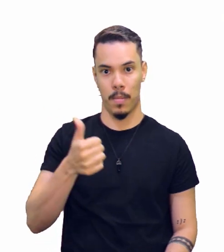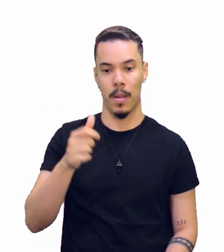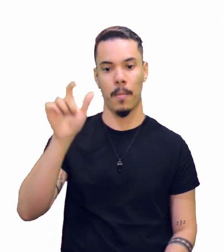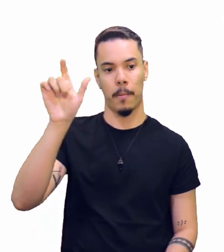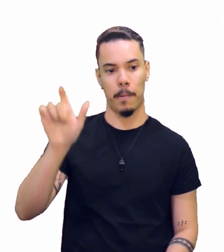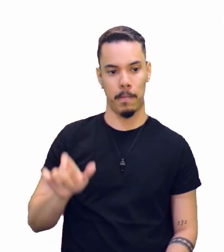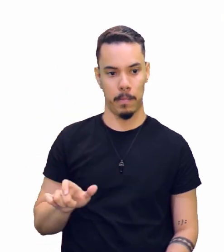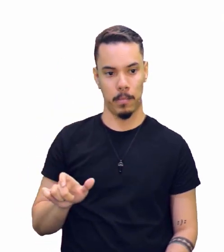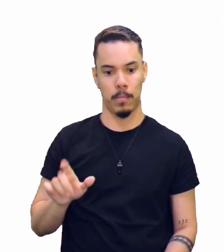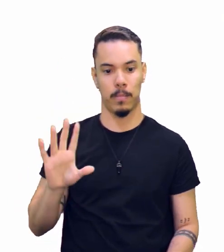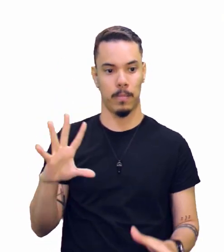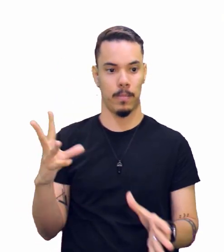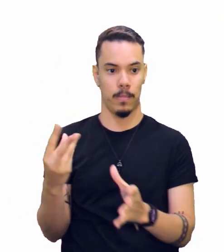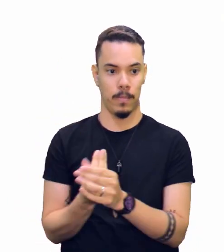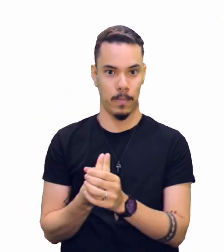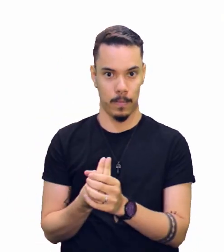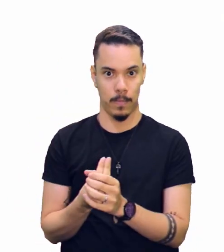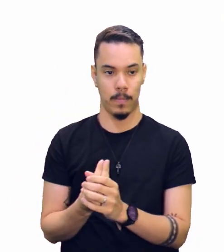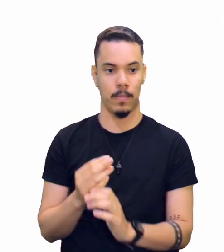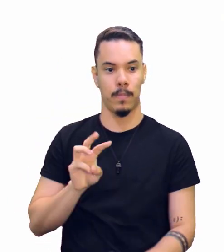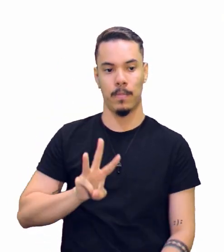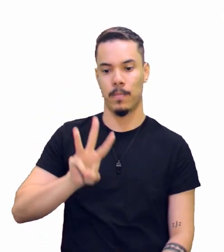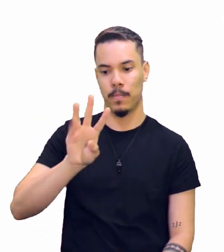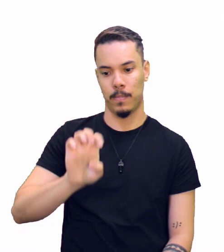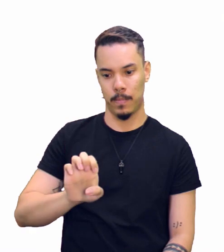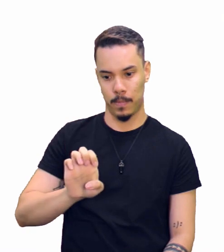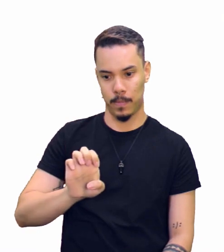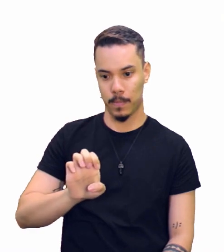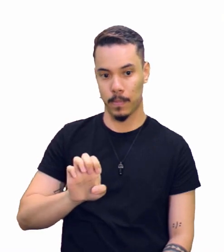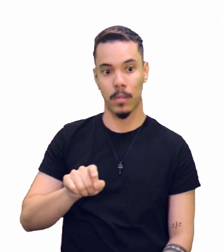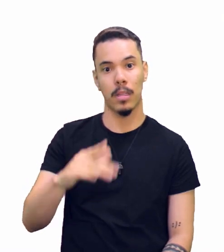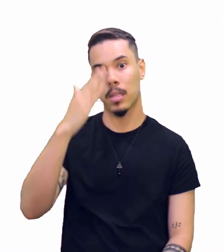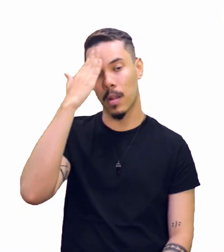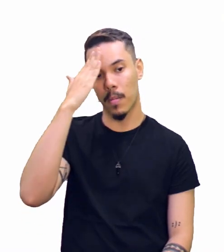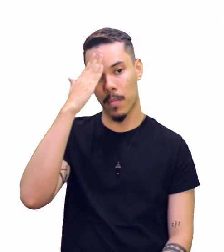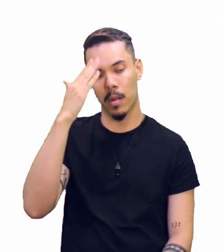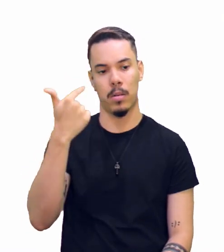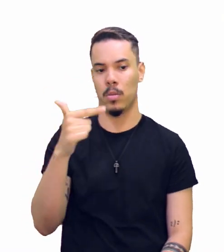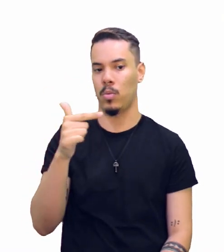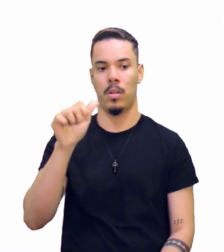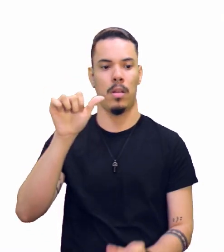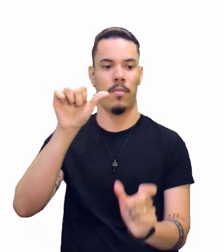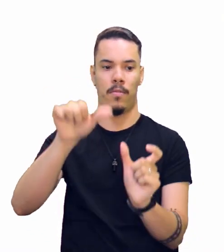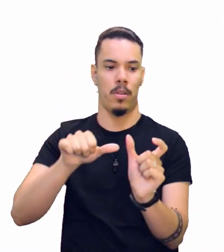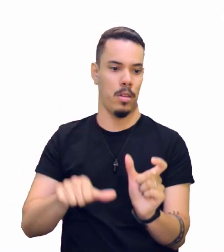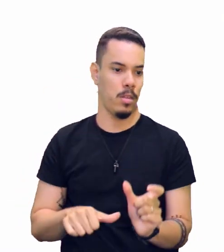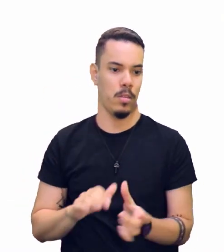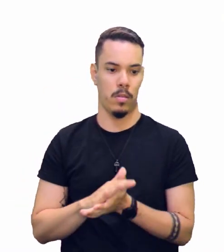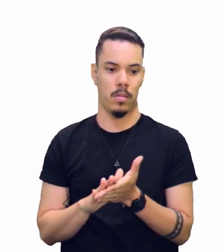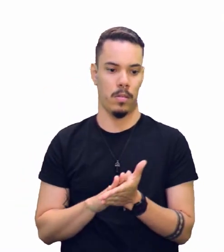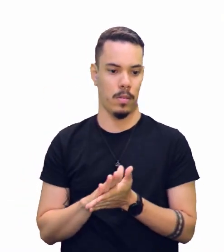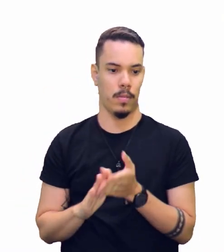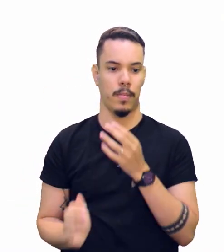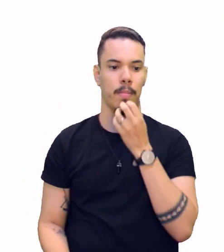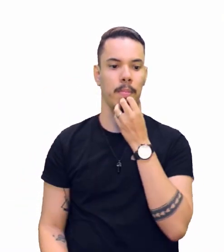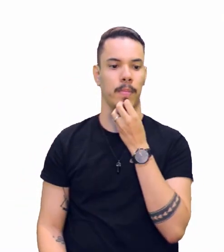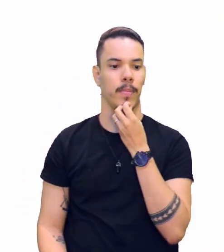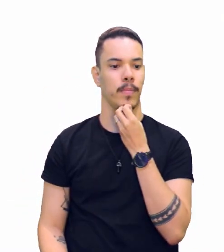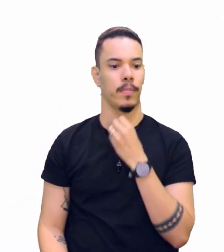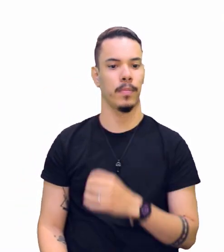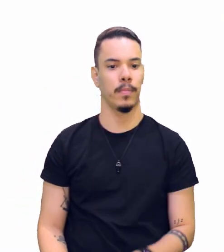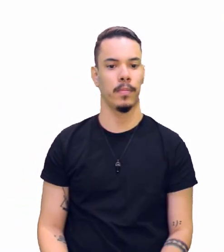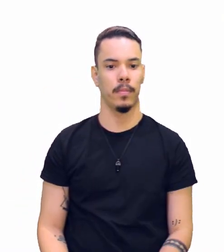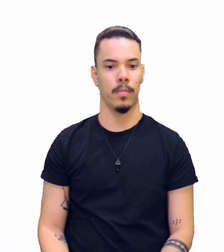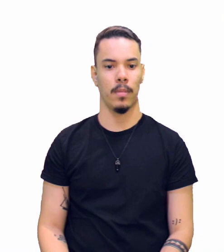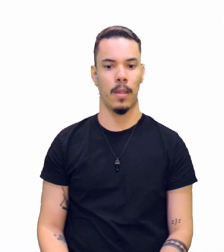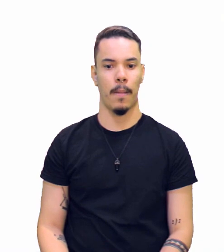pessoa do plural o que faz você saber que não vai existir flexão verbal no verbo temos aqui